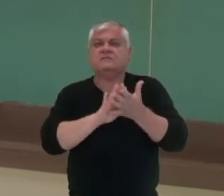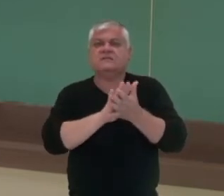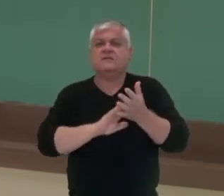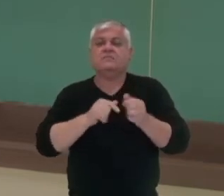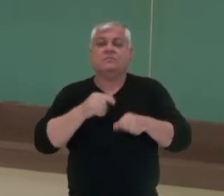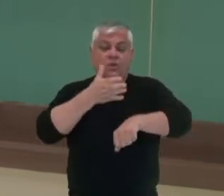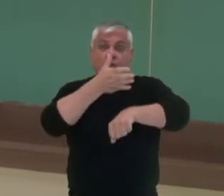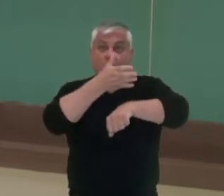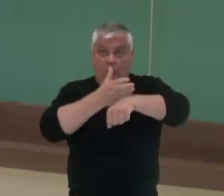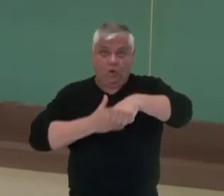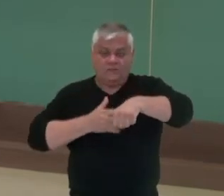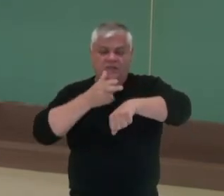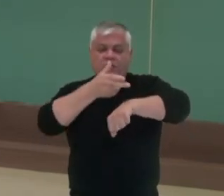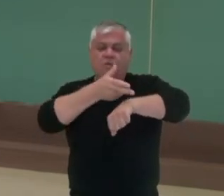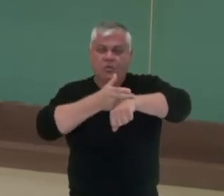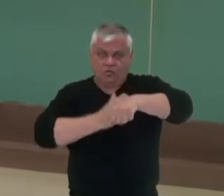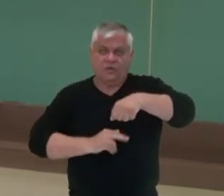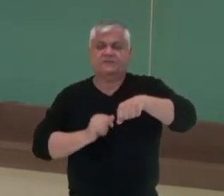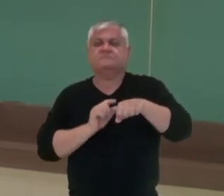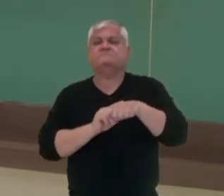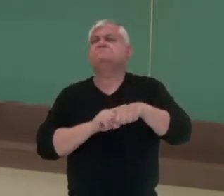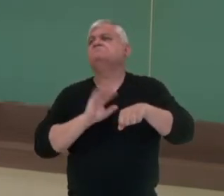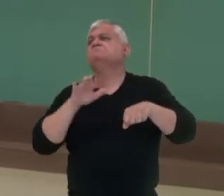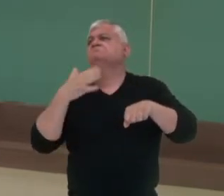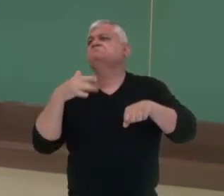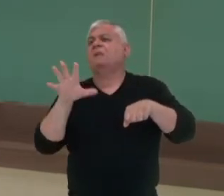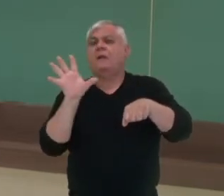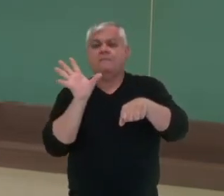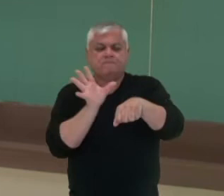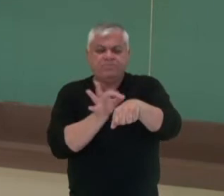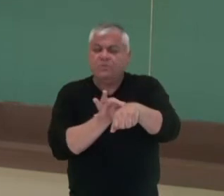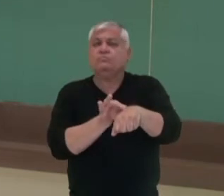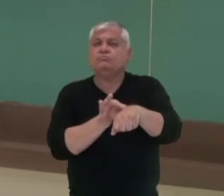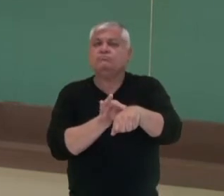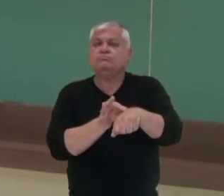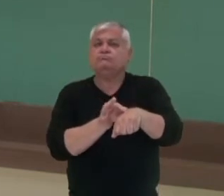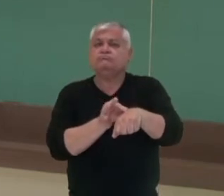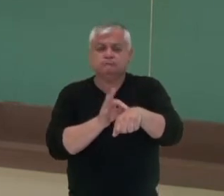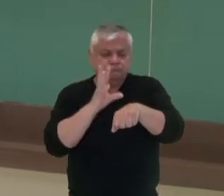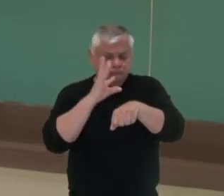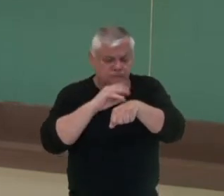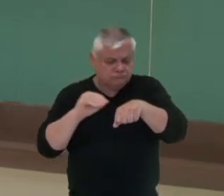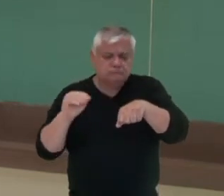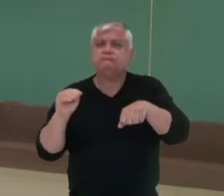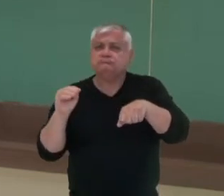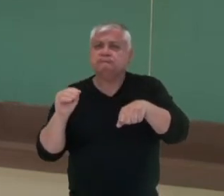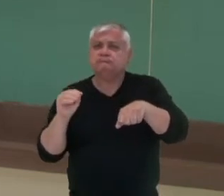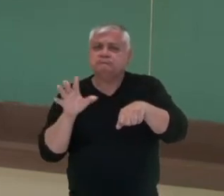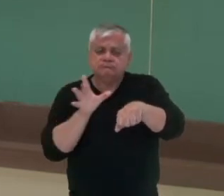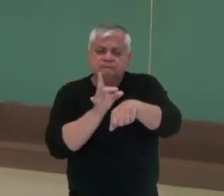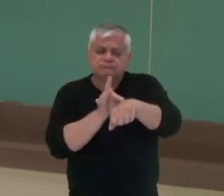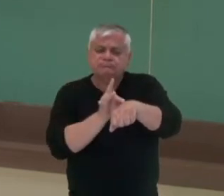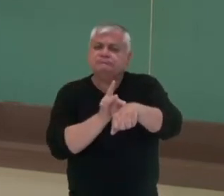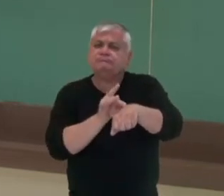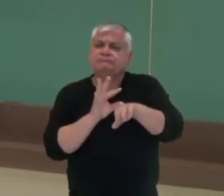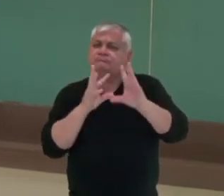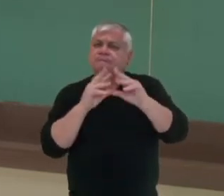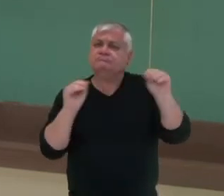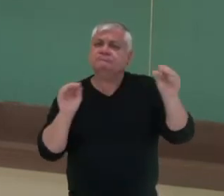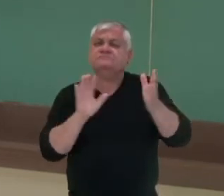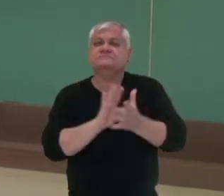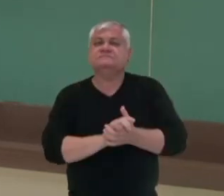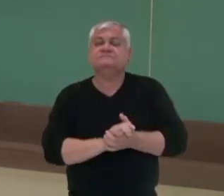corte, ou quem não tem a doença tem um corte, rapidamente o sangue vai formar o coágulo e parar de